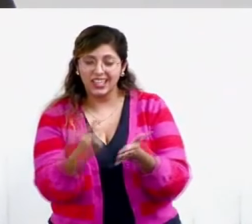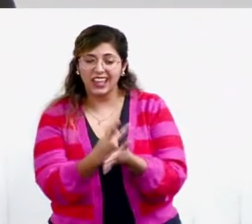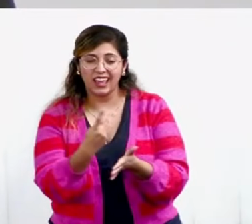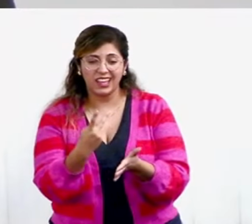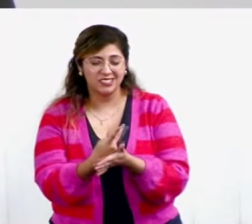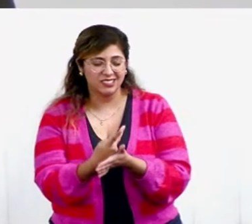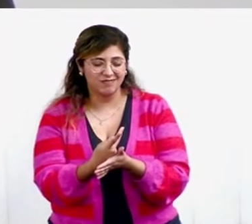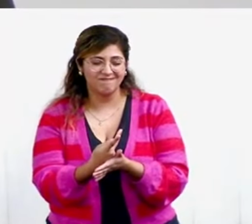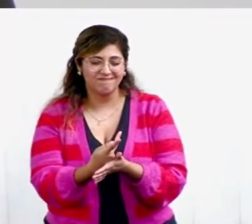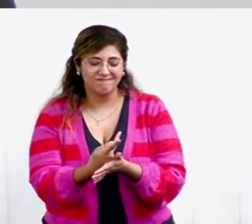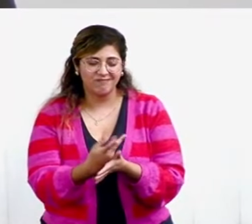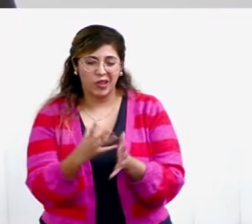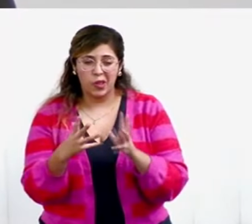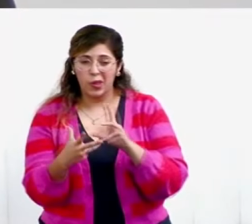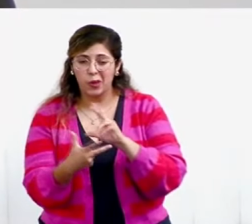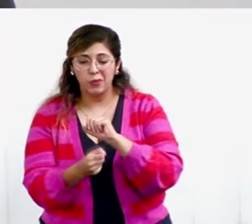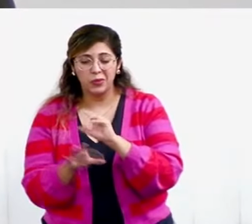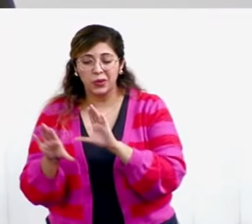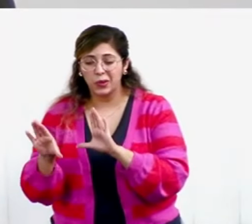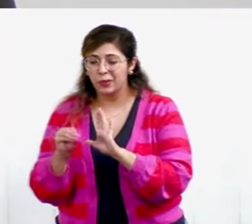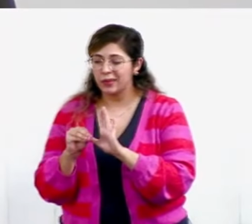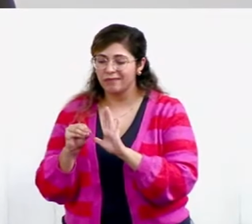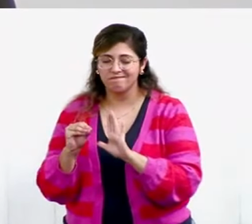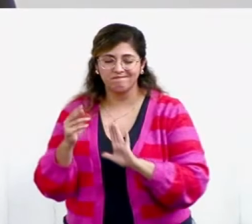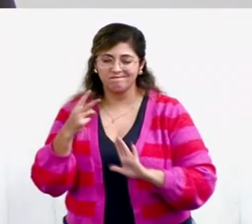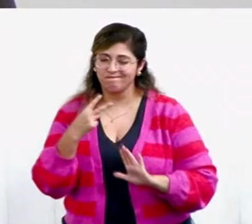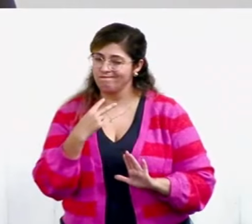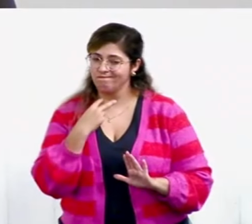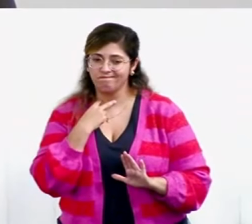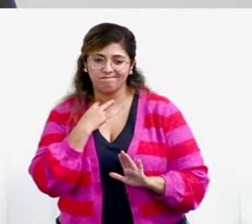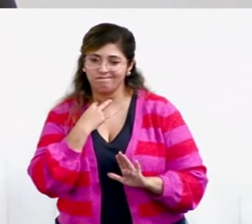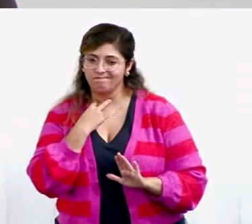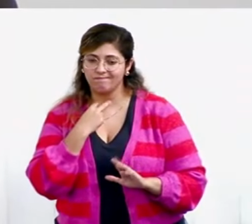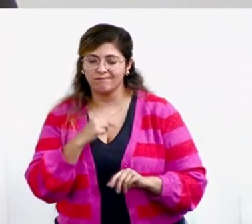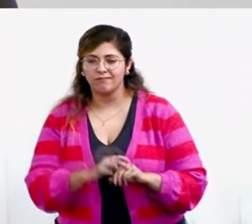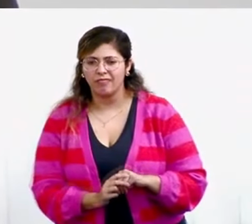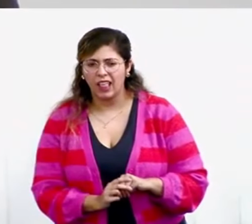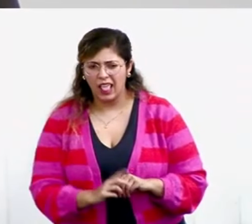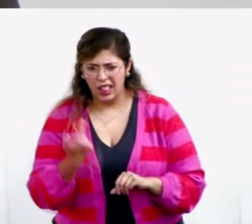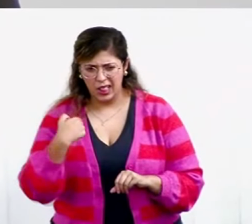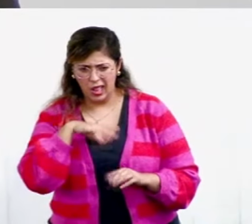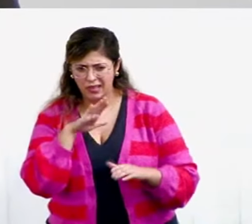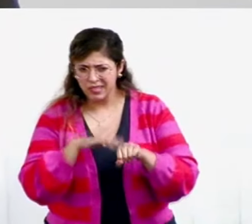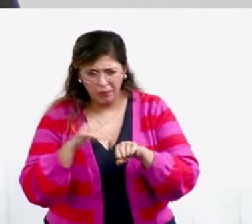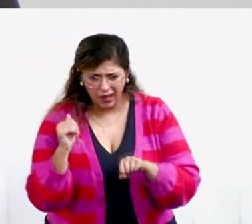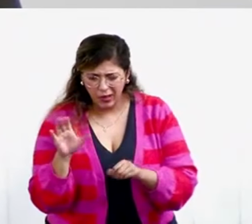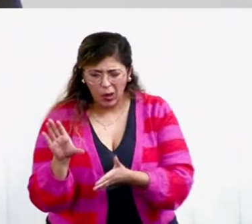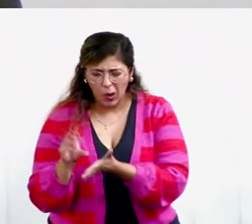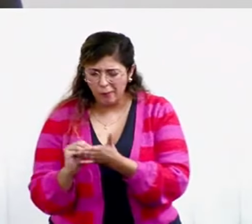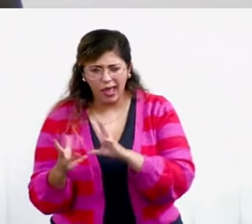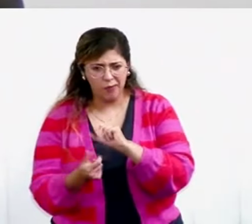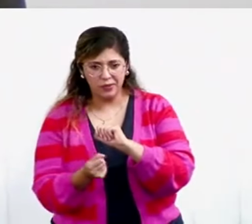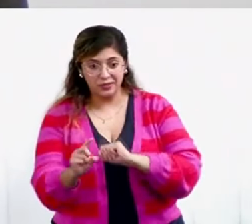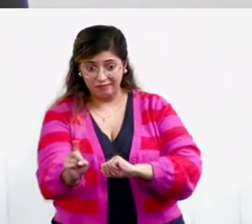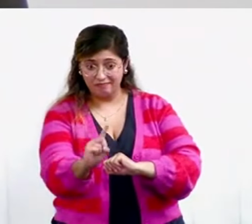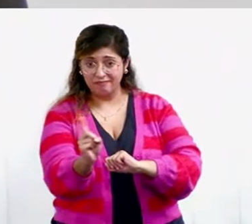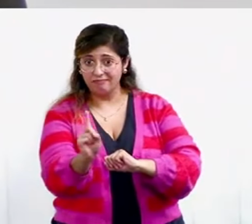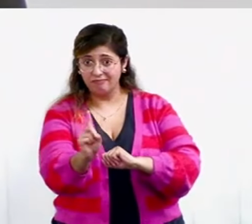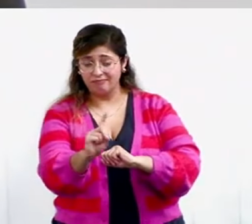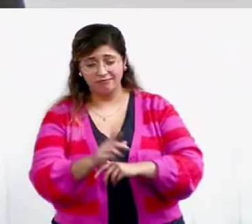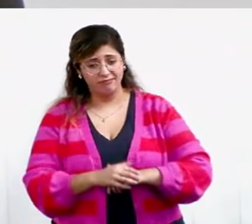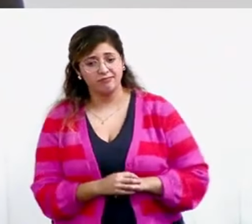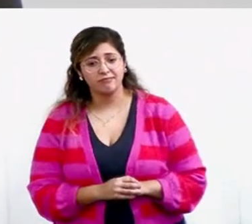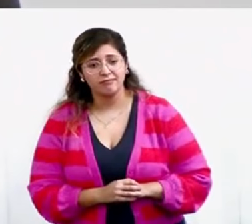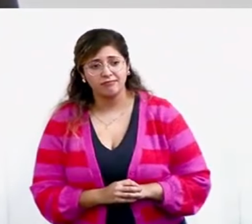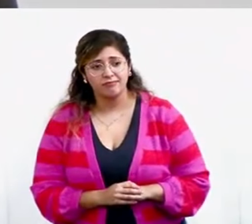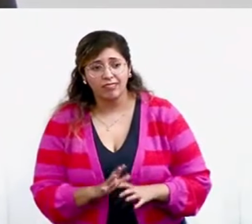Ah, que grande tolice. Você não foi chamado para ser aceito pelo mundo, querido. Jesus diz na sua oração sacerdotal: